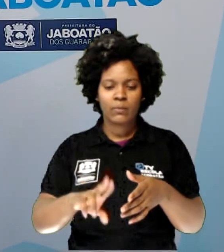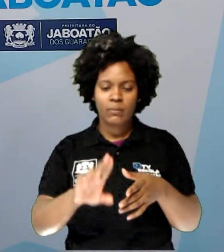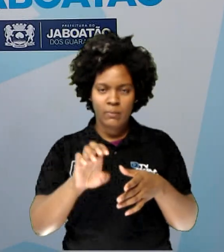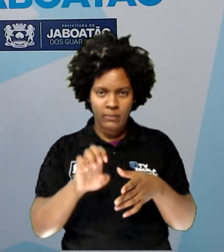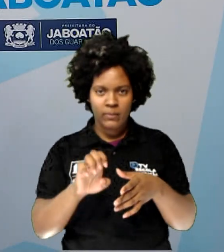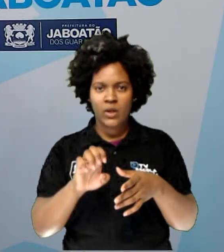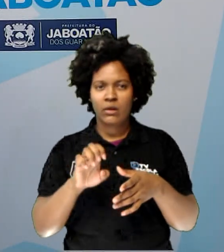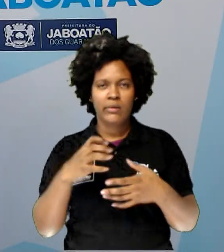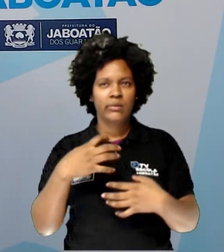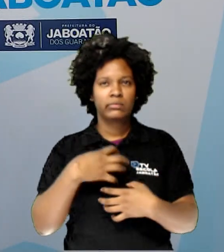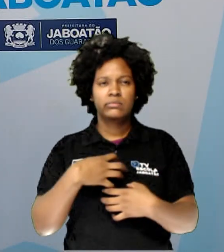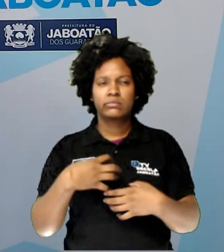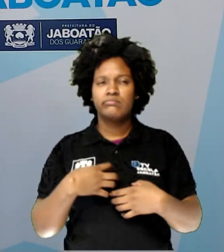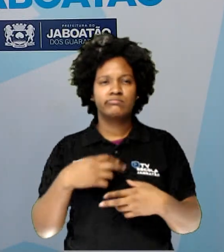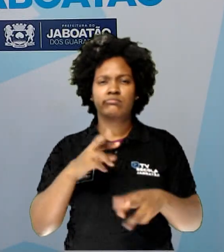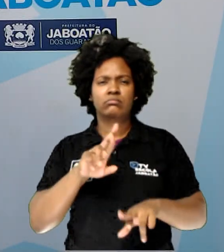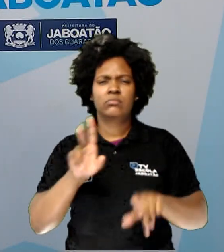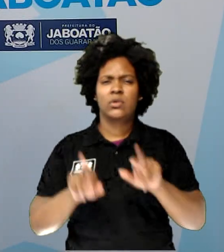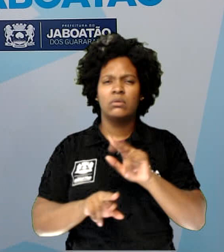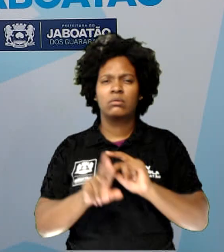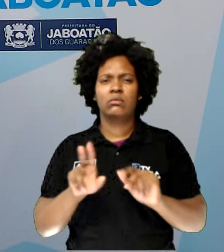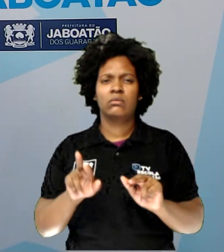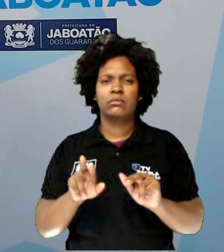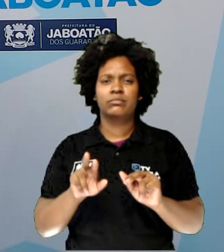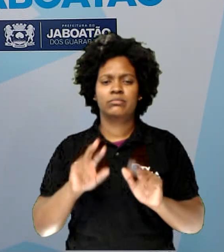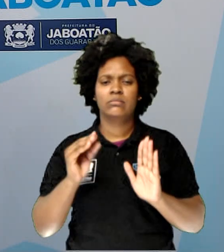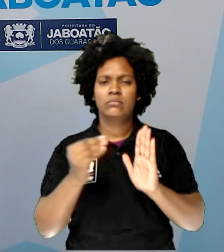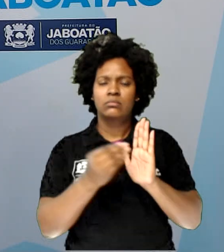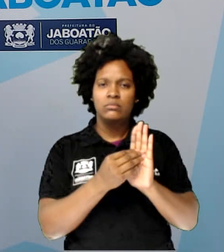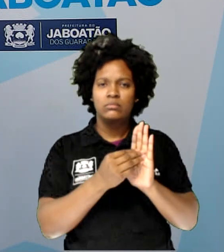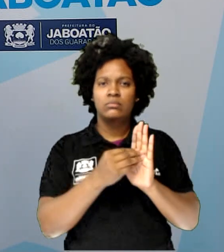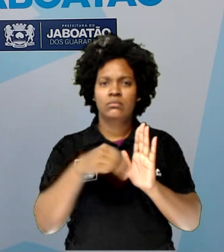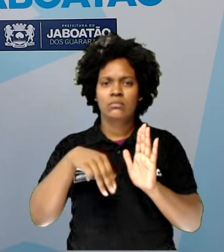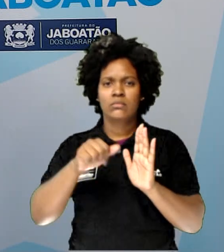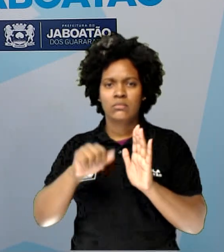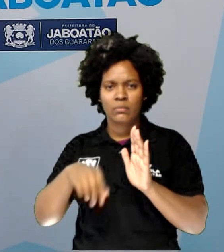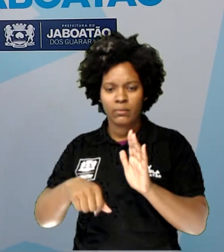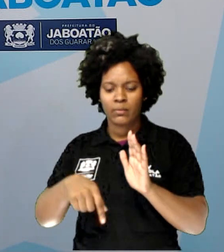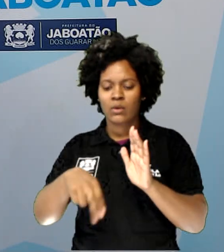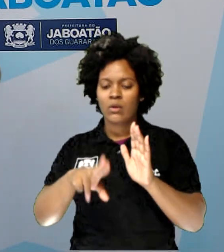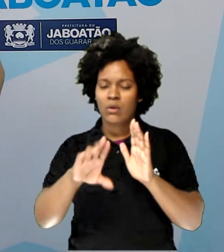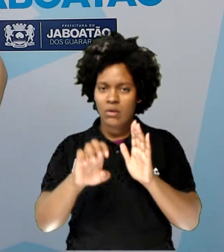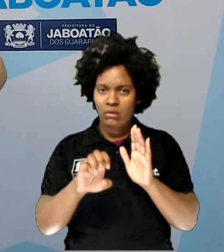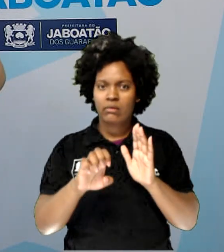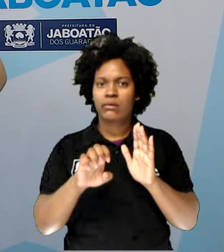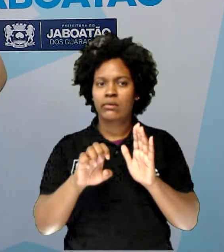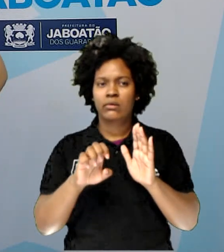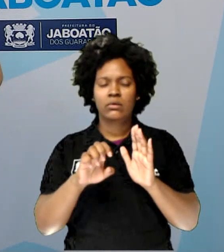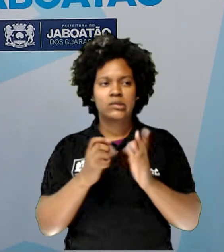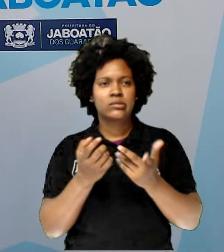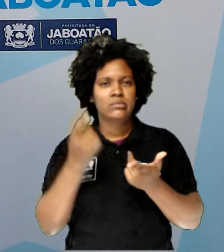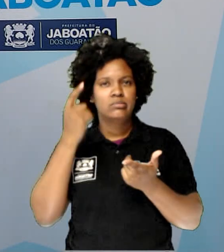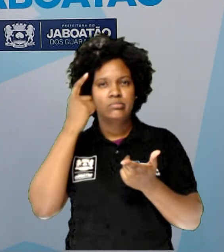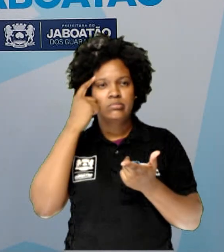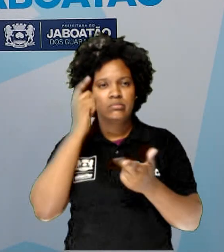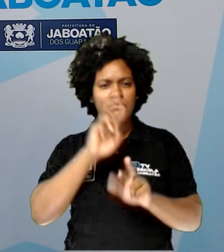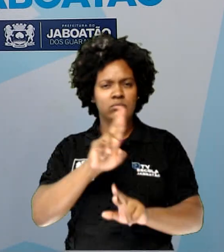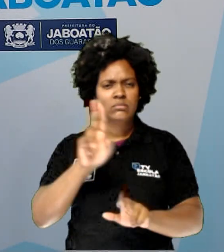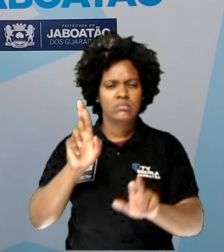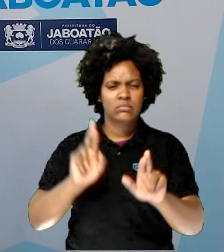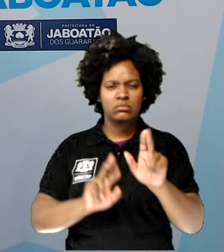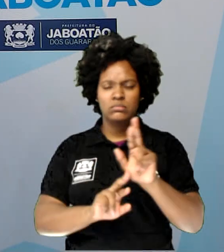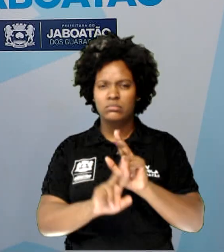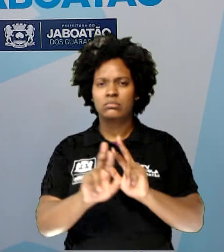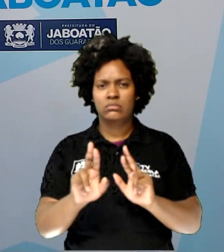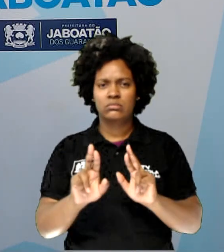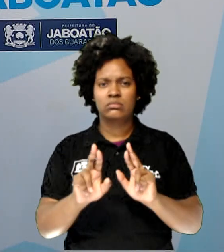de sentidos diferentes, né? Quando a gente emprega mais que, ele dá uma ideia de oposição em relação ao que foi passado anteriormente.